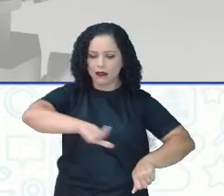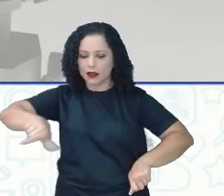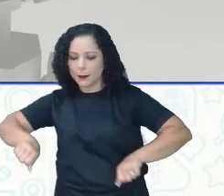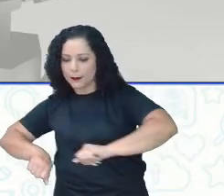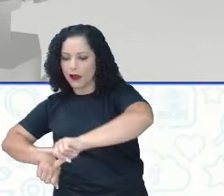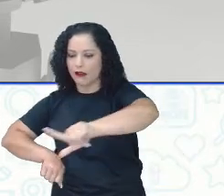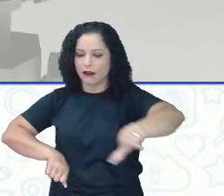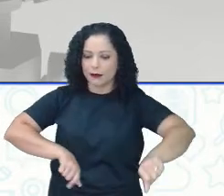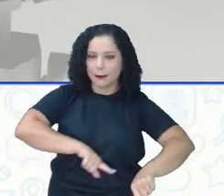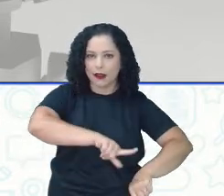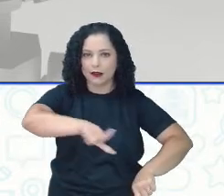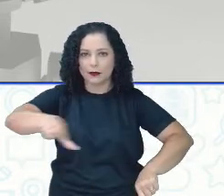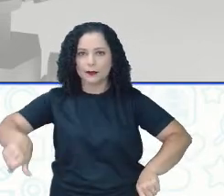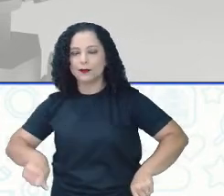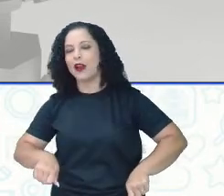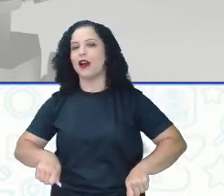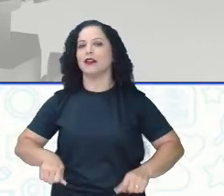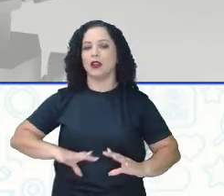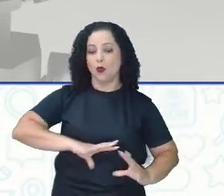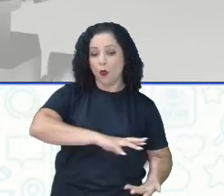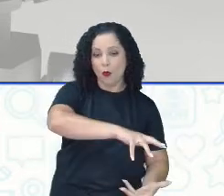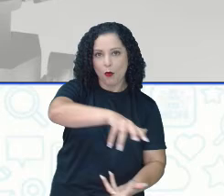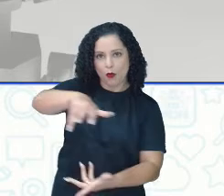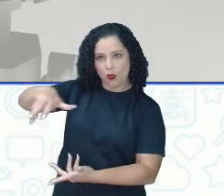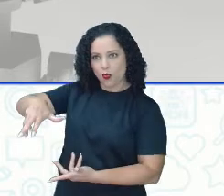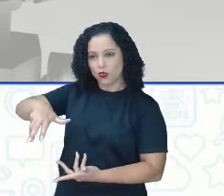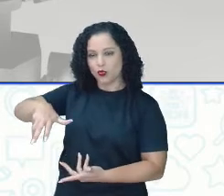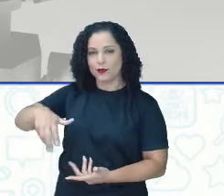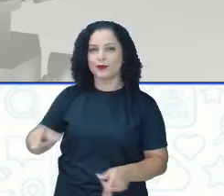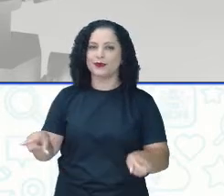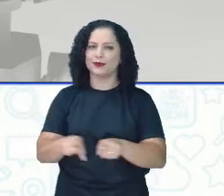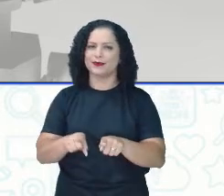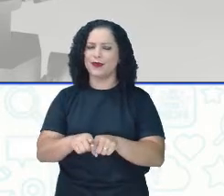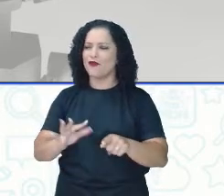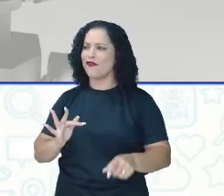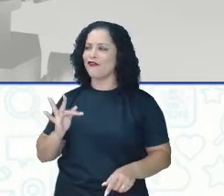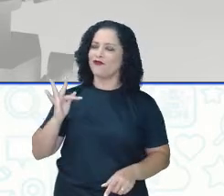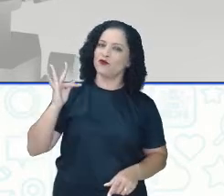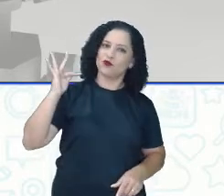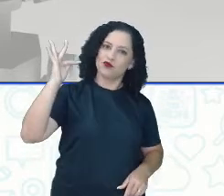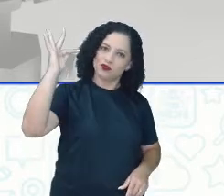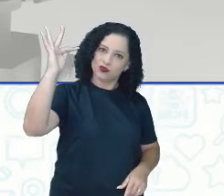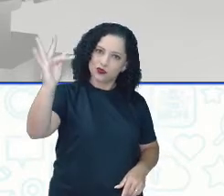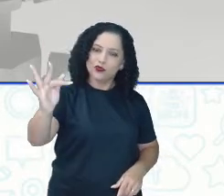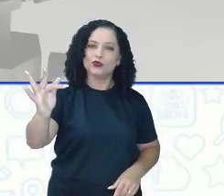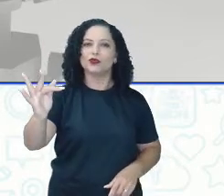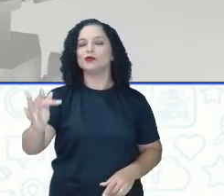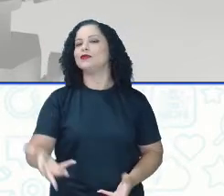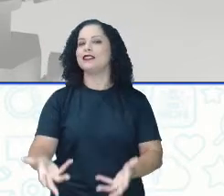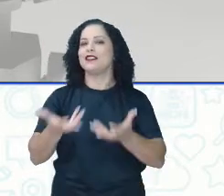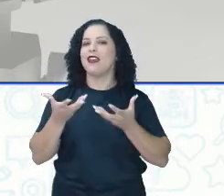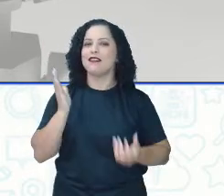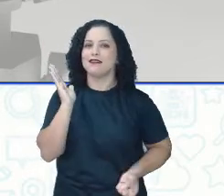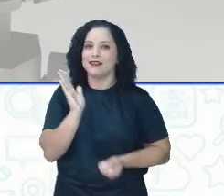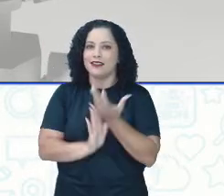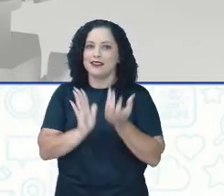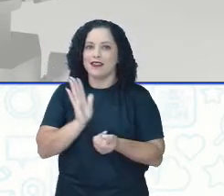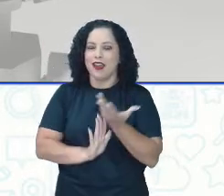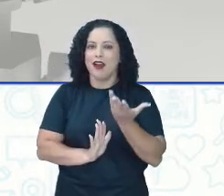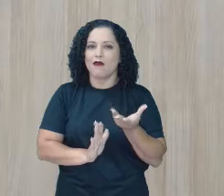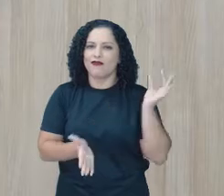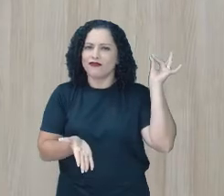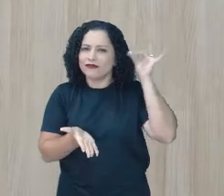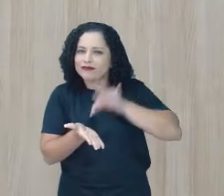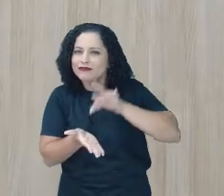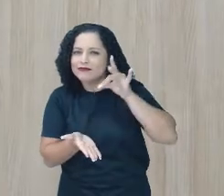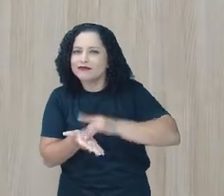produzida pela humanidade. Veja só, é também um futuro aí distópico em que a gente tenta criar uma realidade, ou seja,